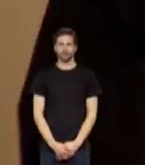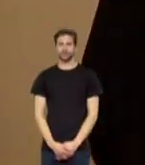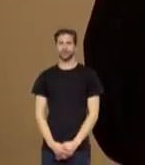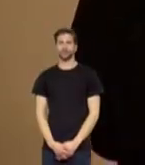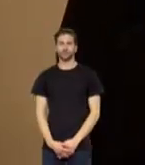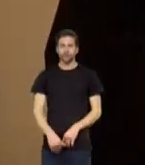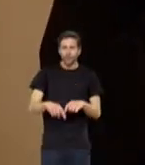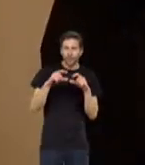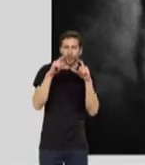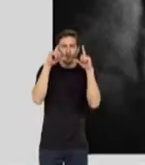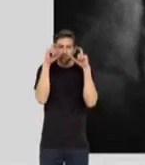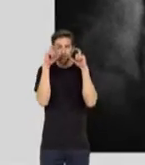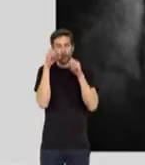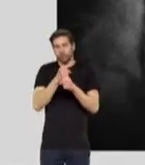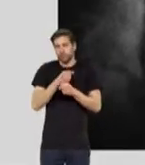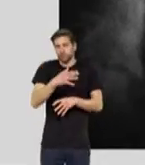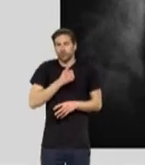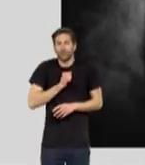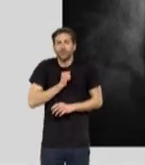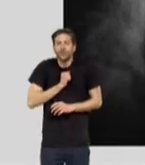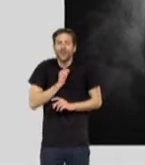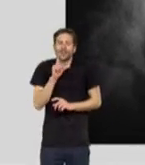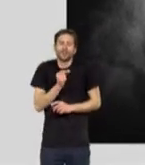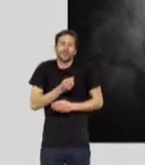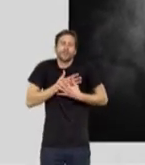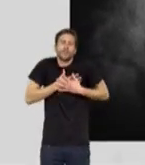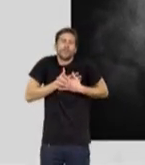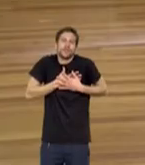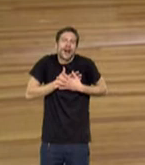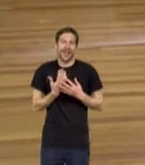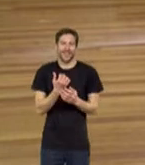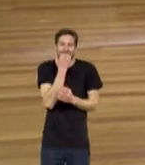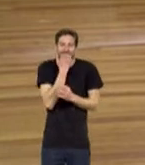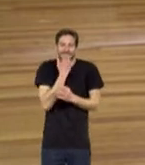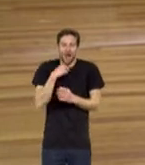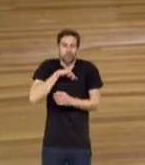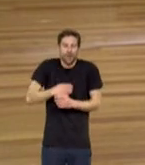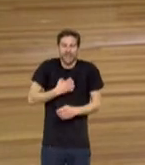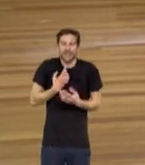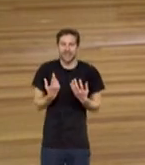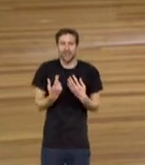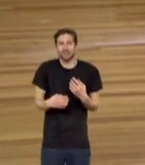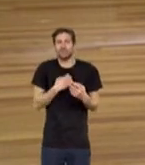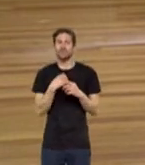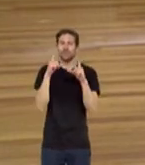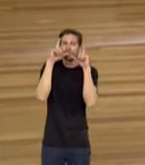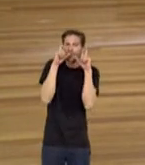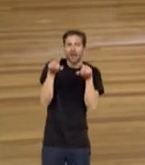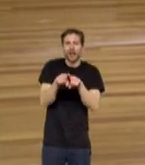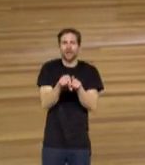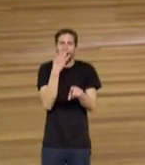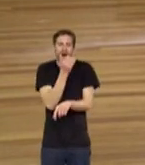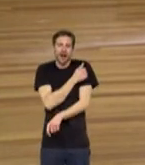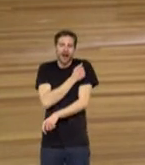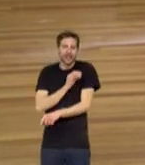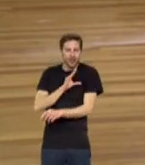A fotografia é a minha profissão, é também a minha paixão, tenho essa felicidade. E eu acho que a fotografia é, acima de tudo, a minha casa. É o sítio onde me sinto bem, é o